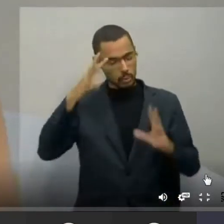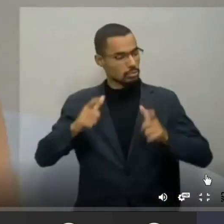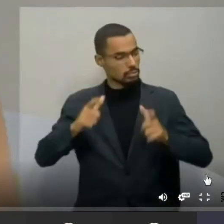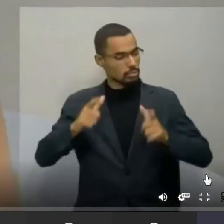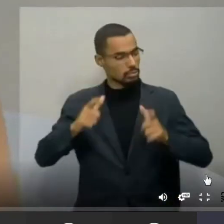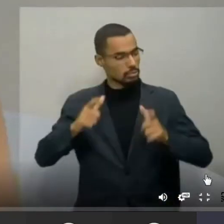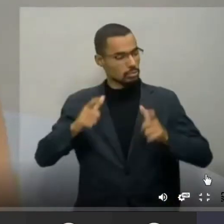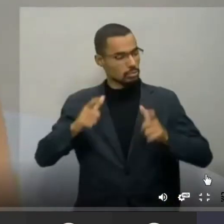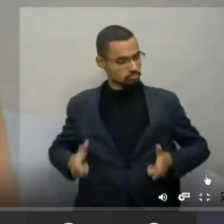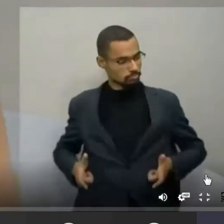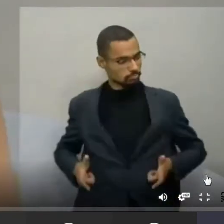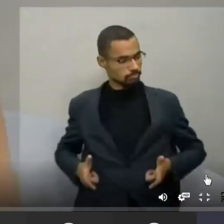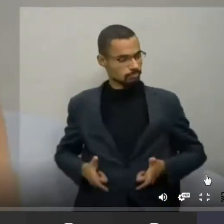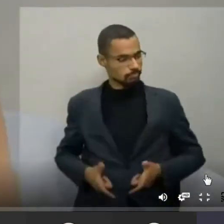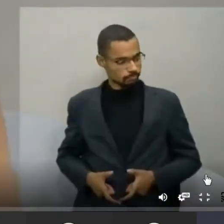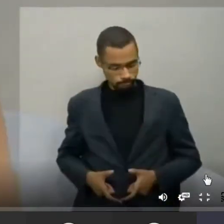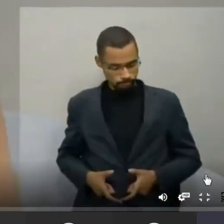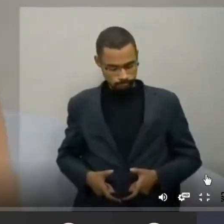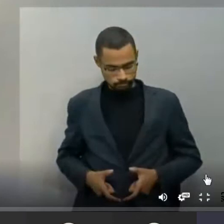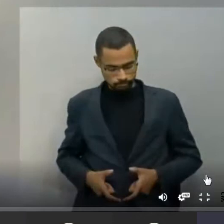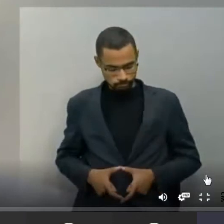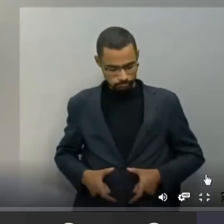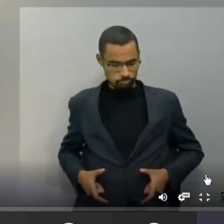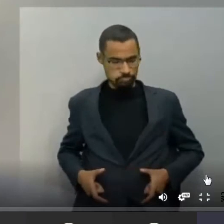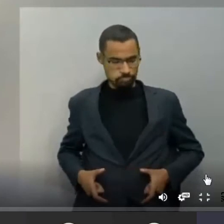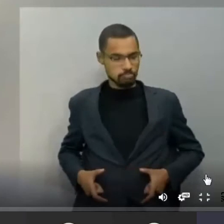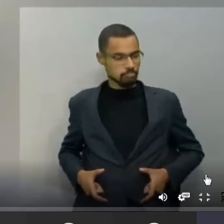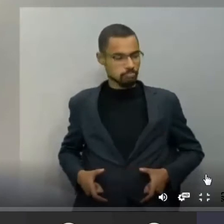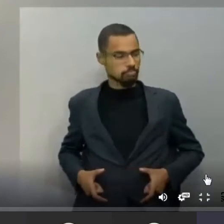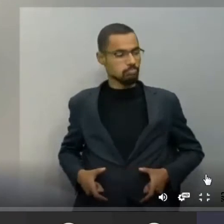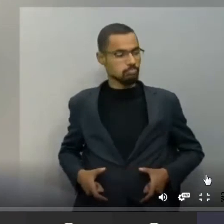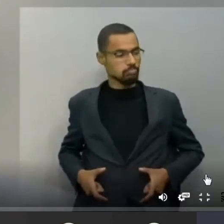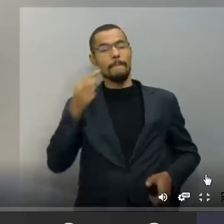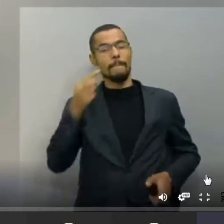na cavidade abdominal. Então, nós temos ali,